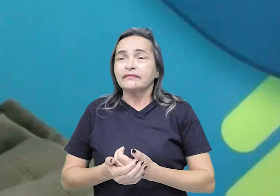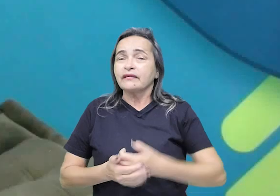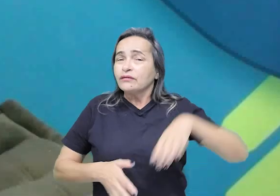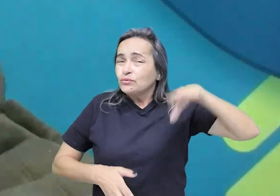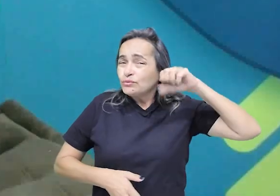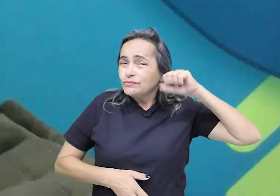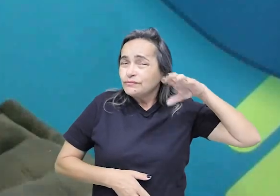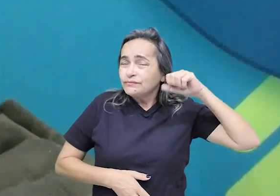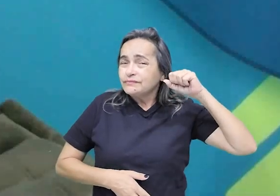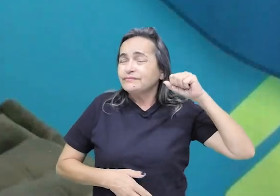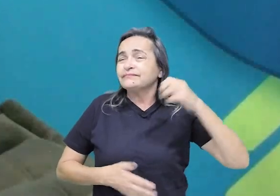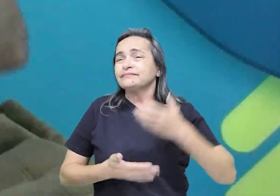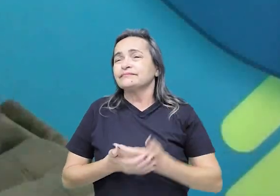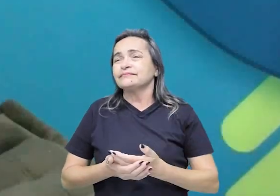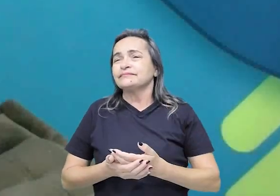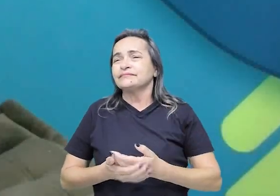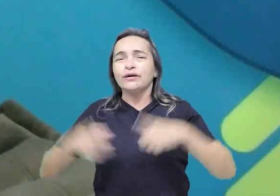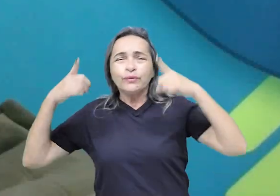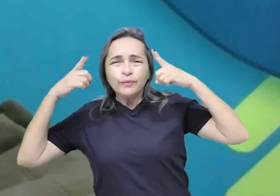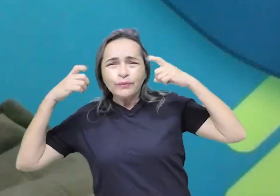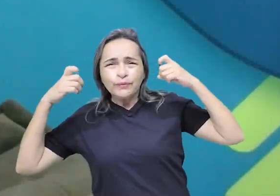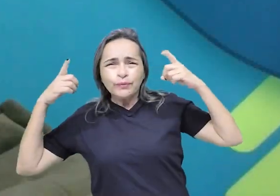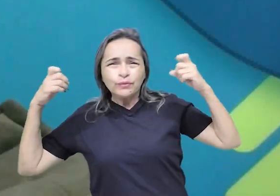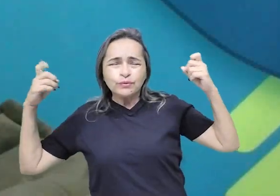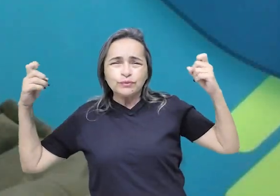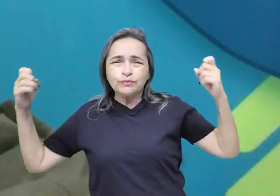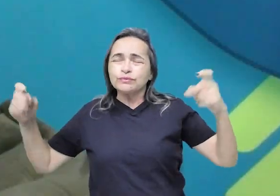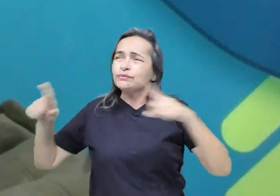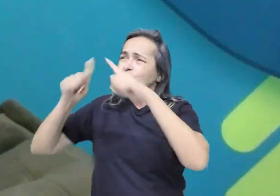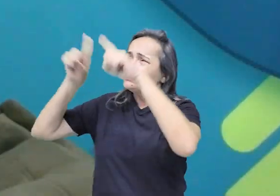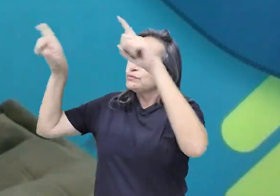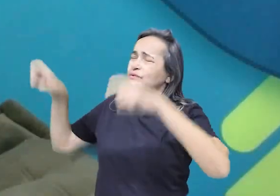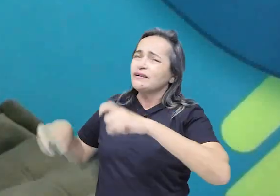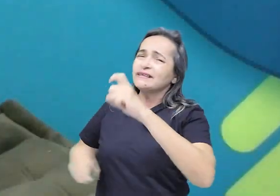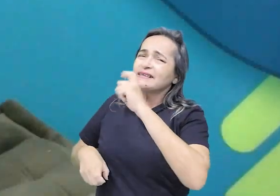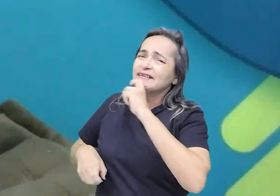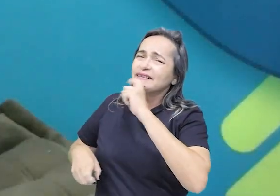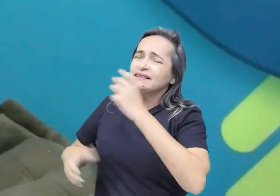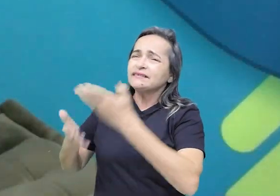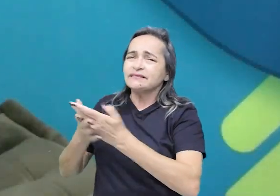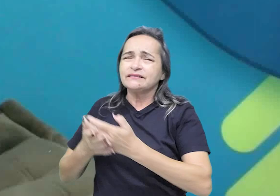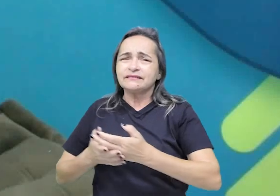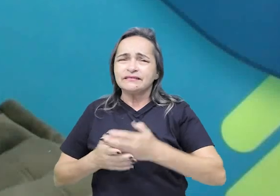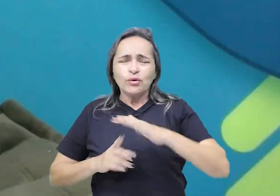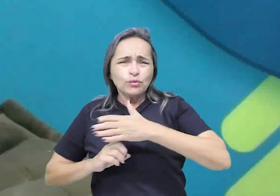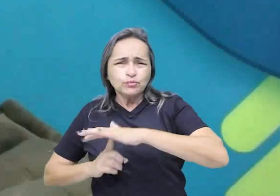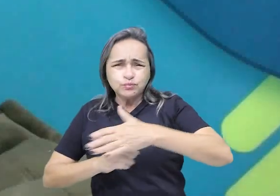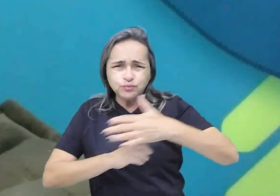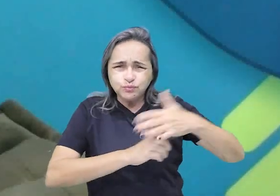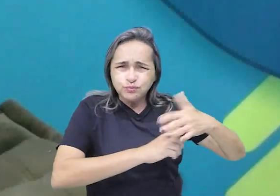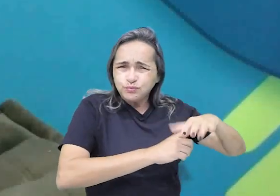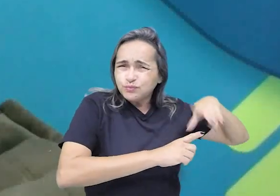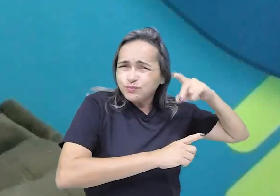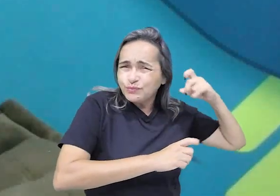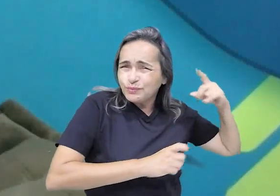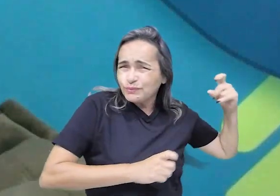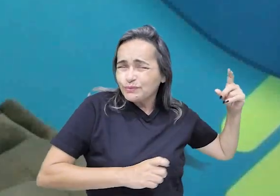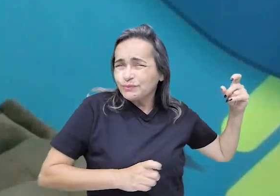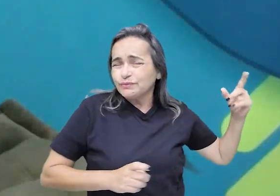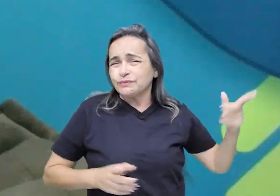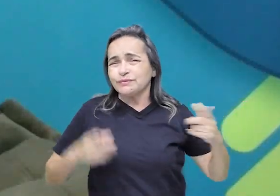questão sonora. Um ar-condicionado mal adaptado, muitas vezes, uma máquina que eu opero que está gerando um